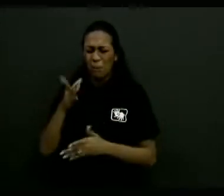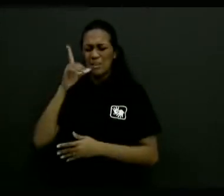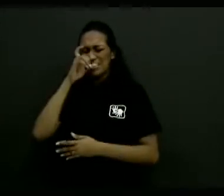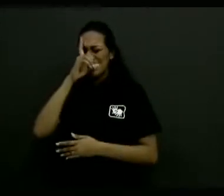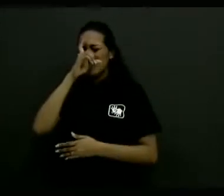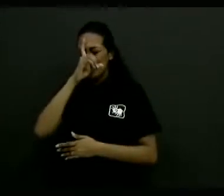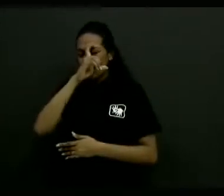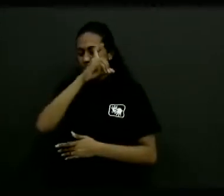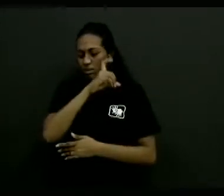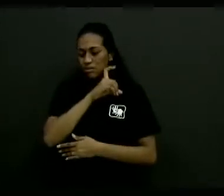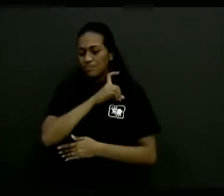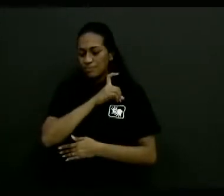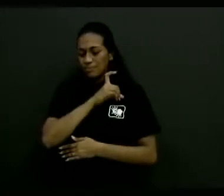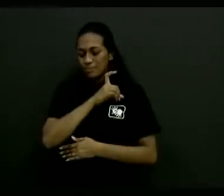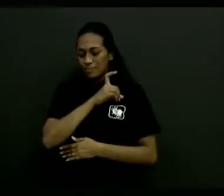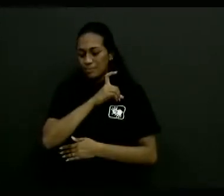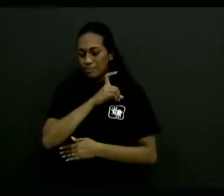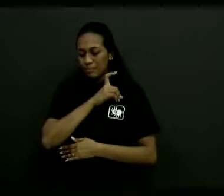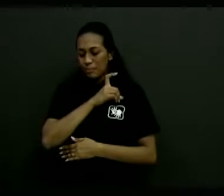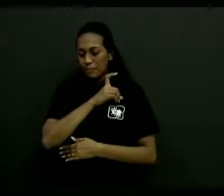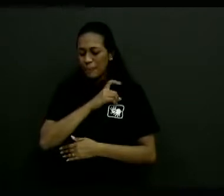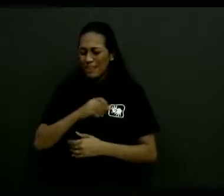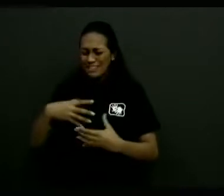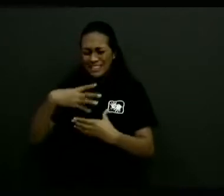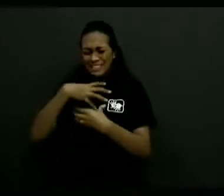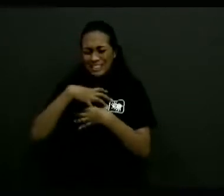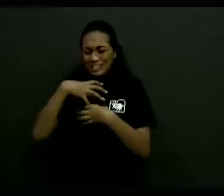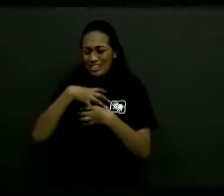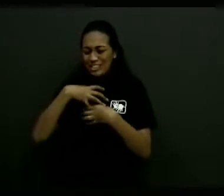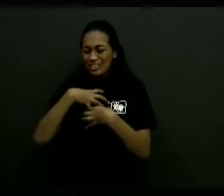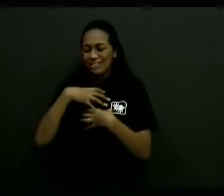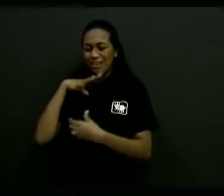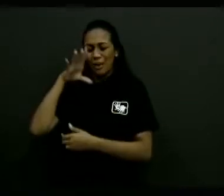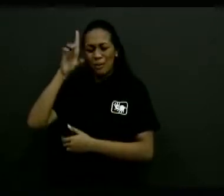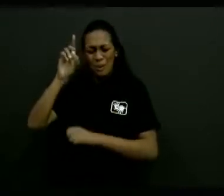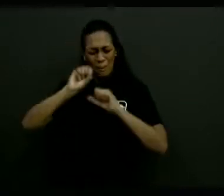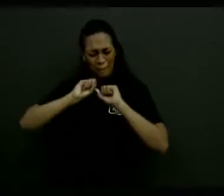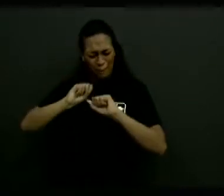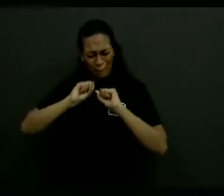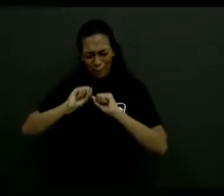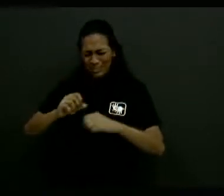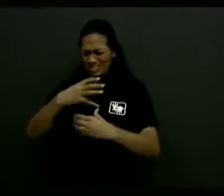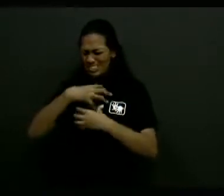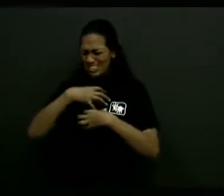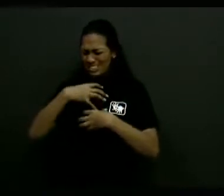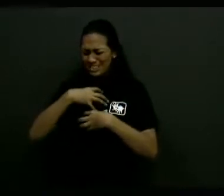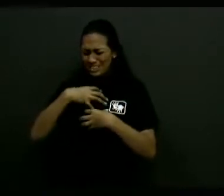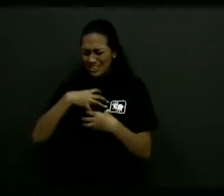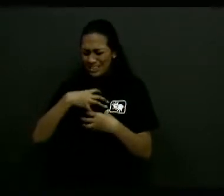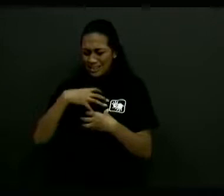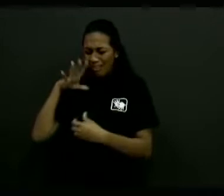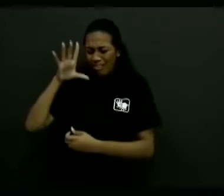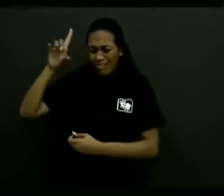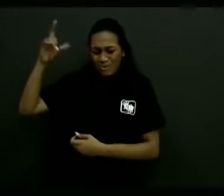difícil que nós estamos passando, mas podemos sentir a Tua graça, podemos sentir, Senhor, o toque do Senhor,